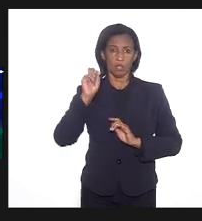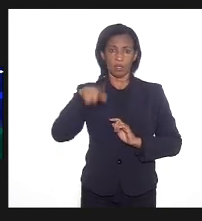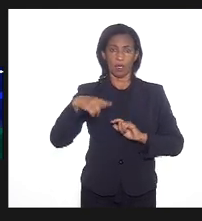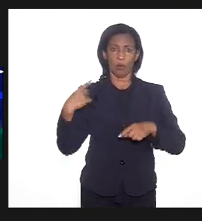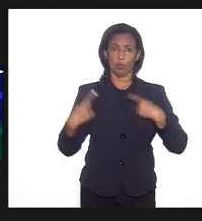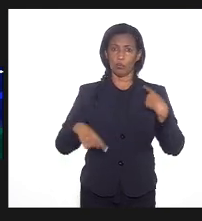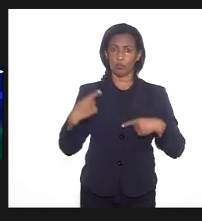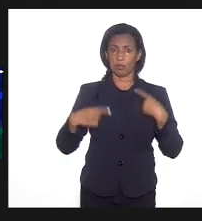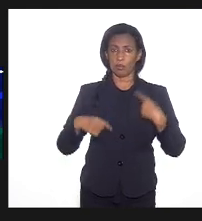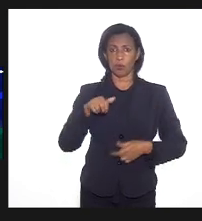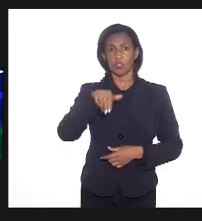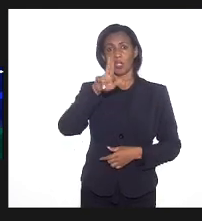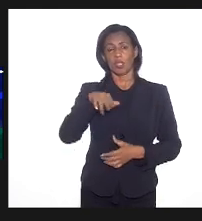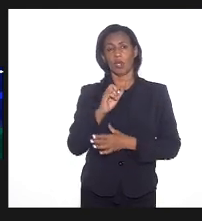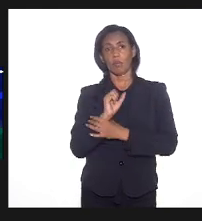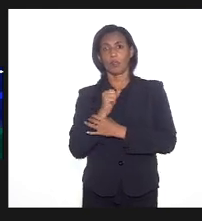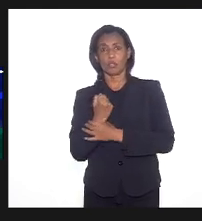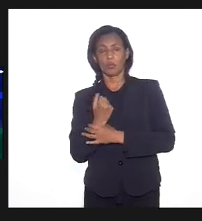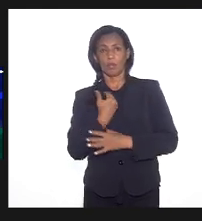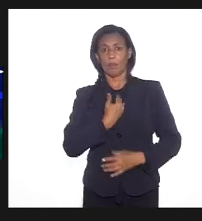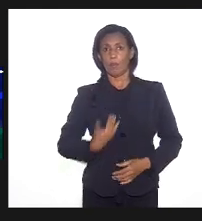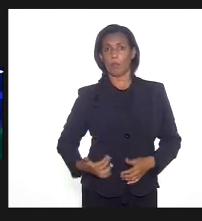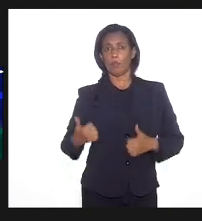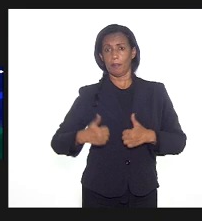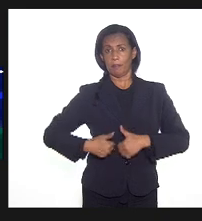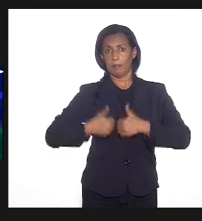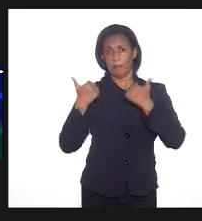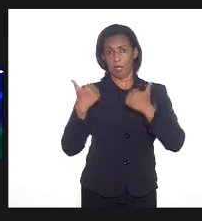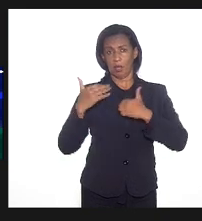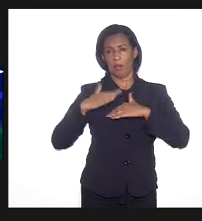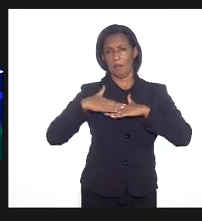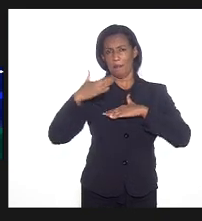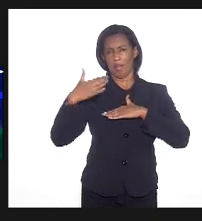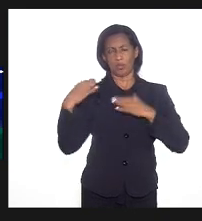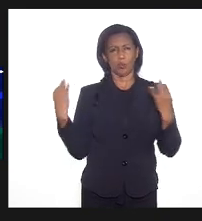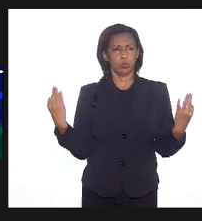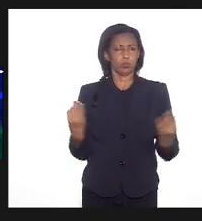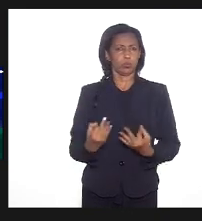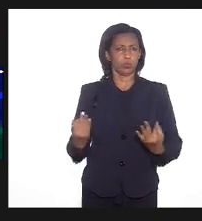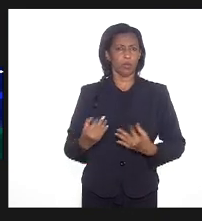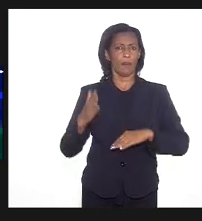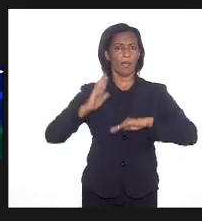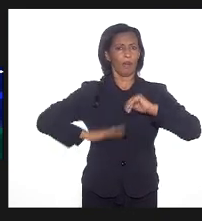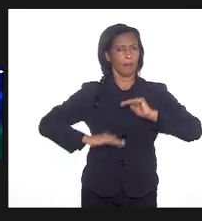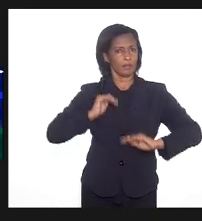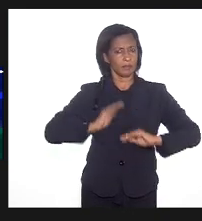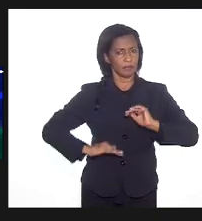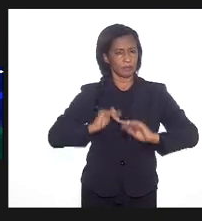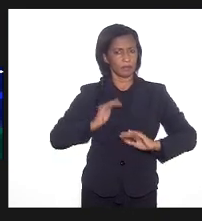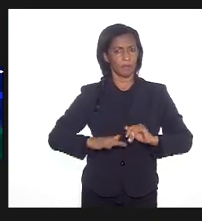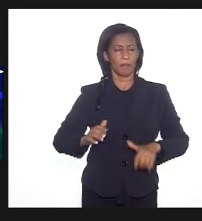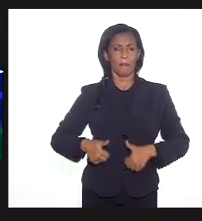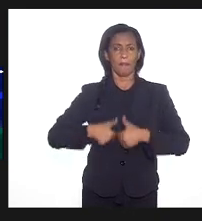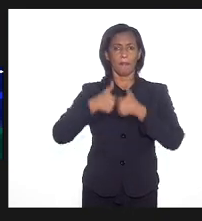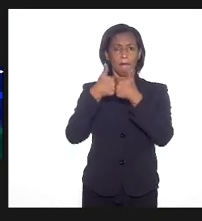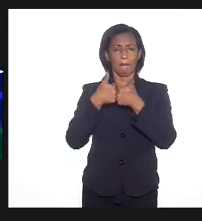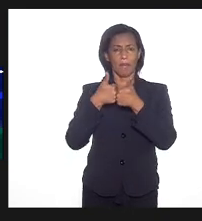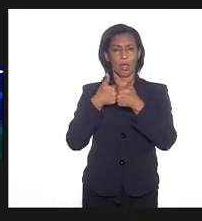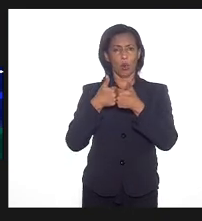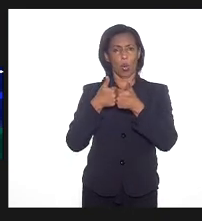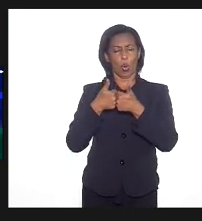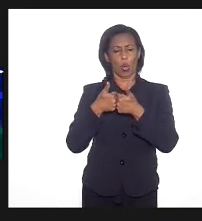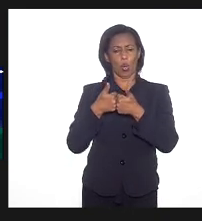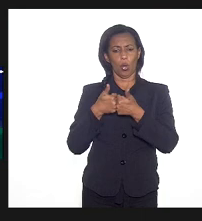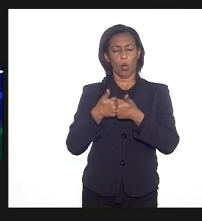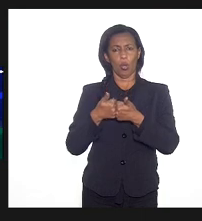de quem quer uma segurança pública melhor, mais eficiente, com mais capacitação, melhor distribuída